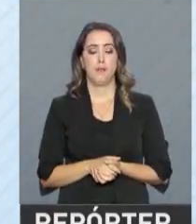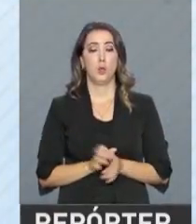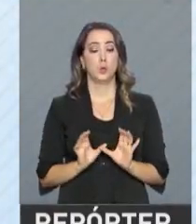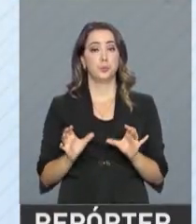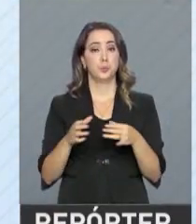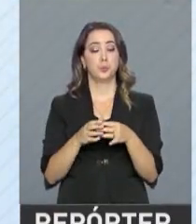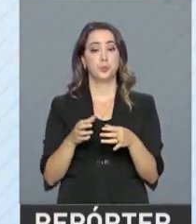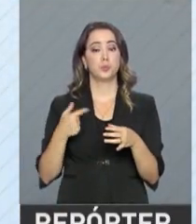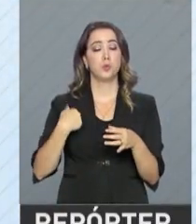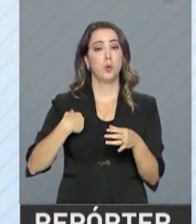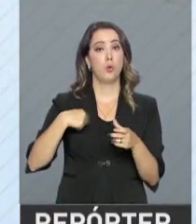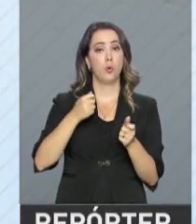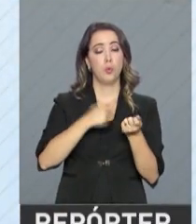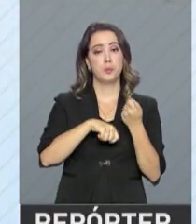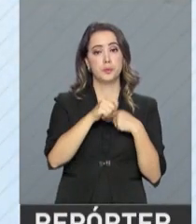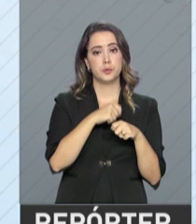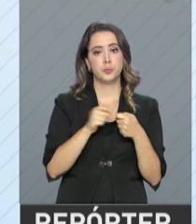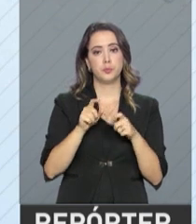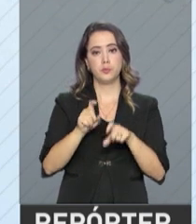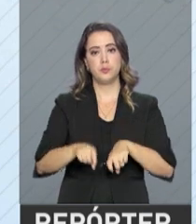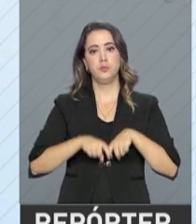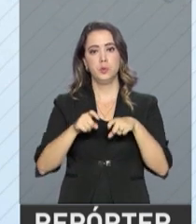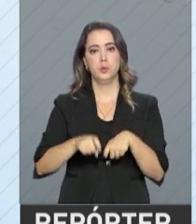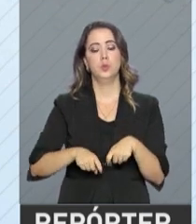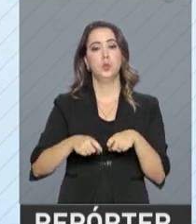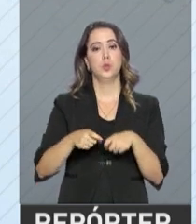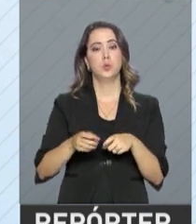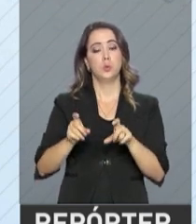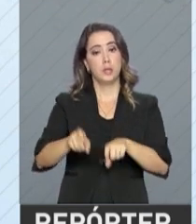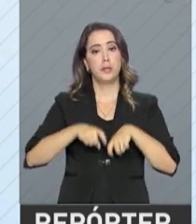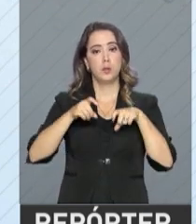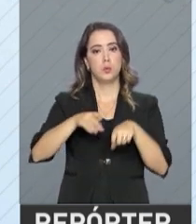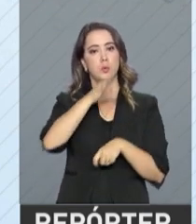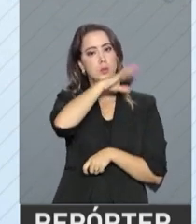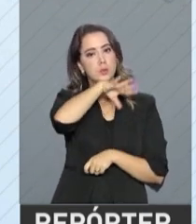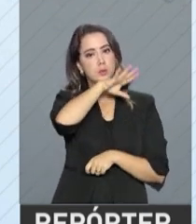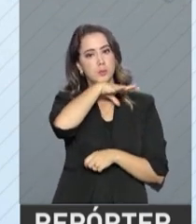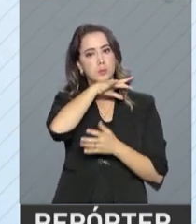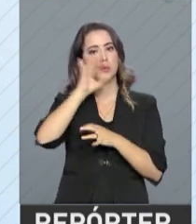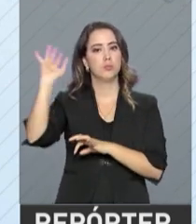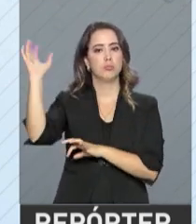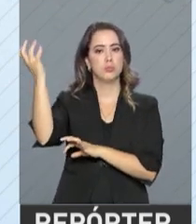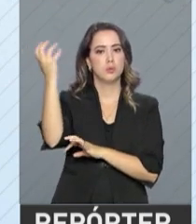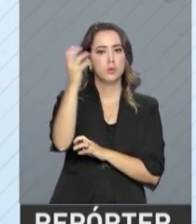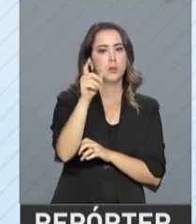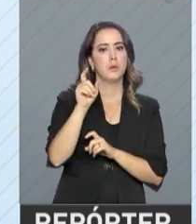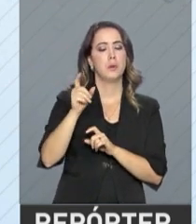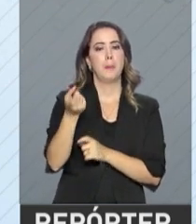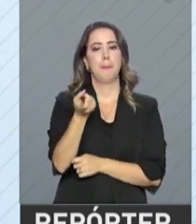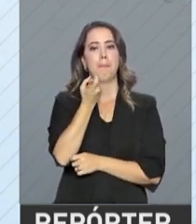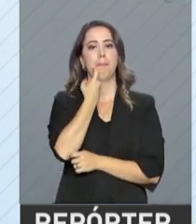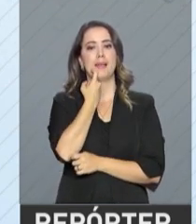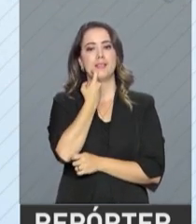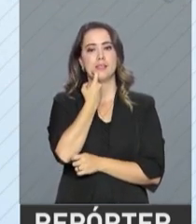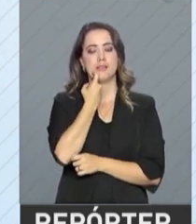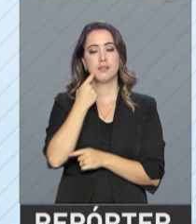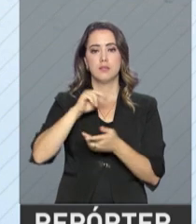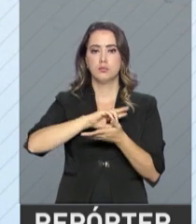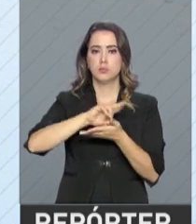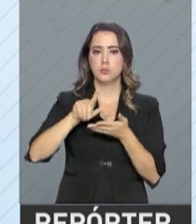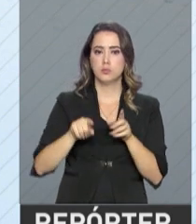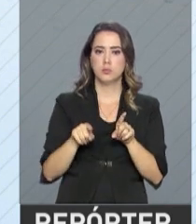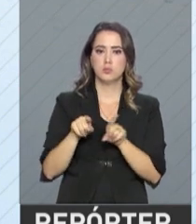setores econômicos agricultura pecuária produção florestal pesca e aquicultura respondem por